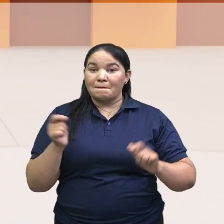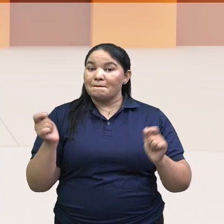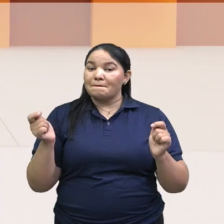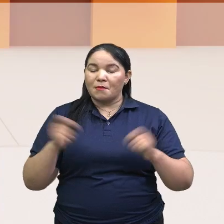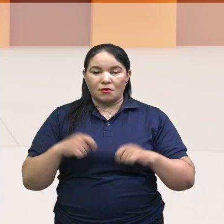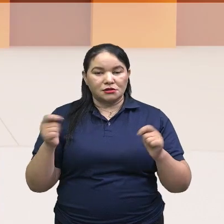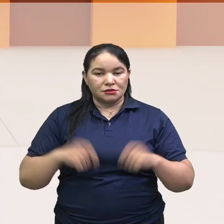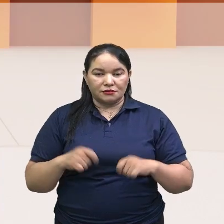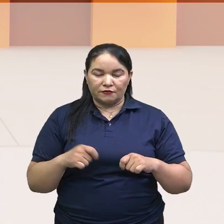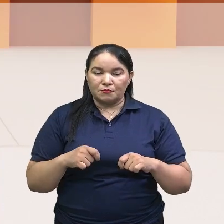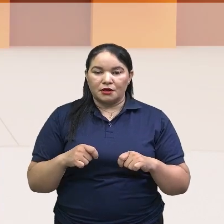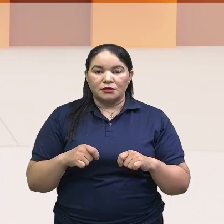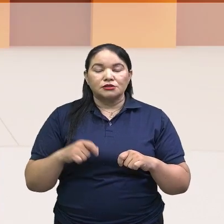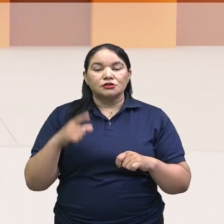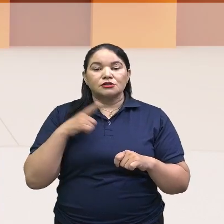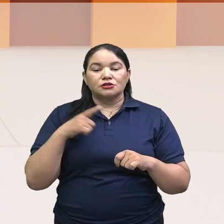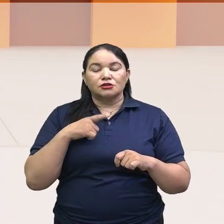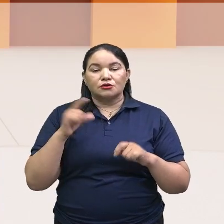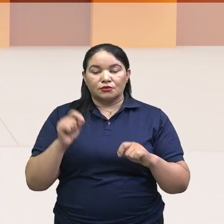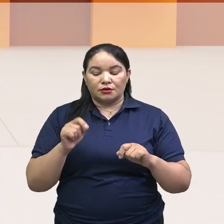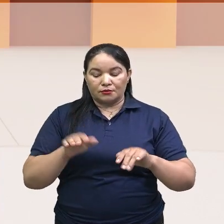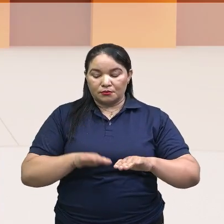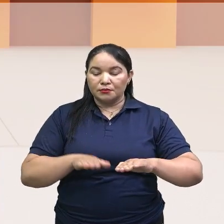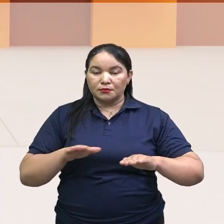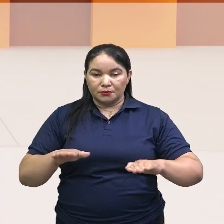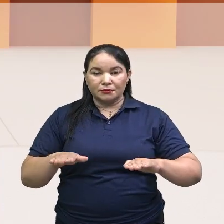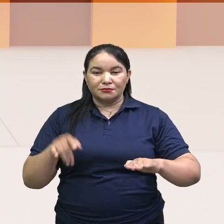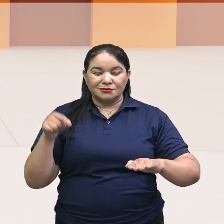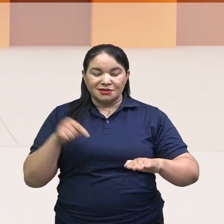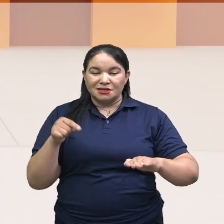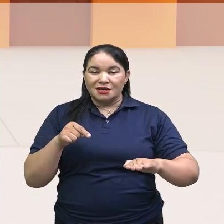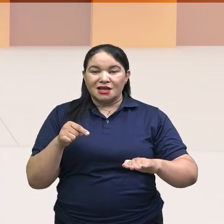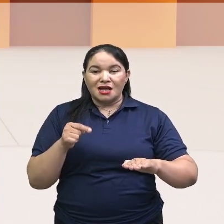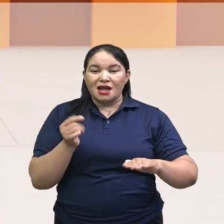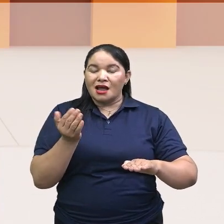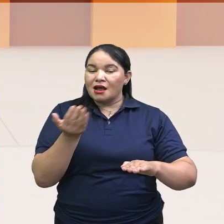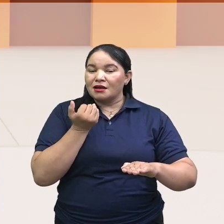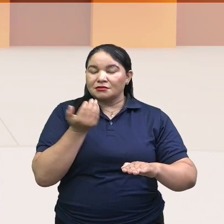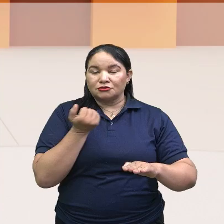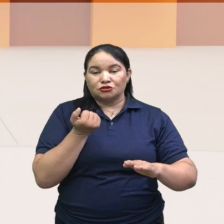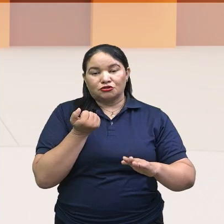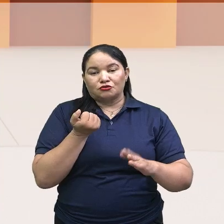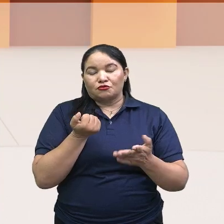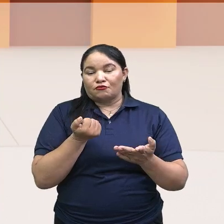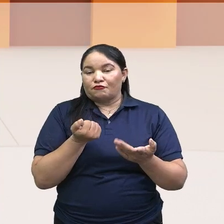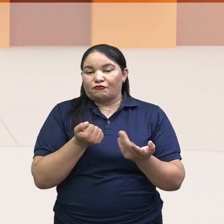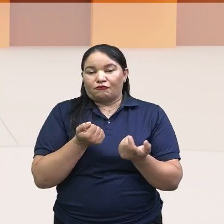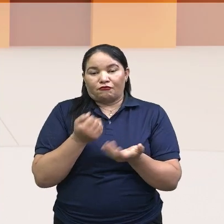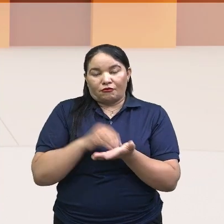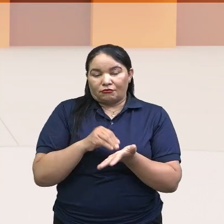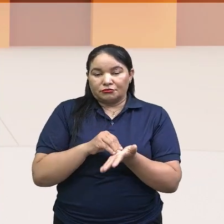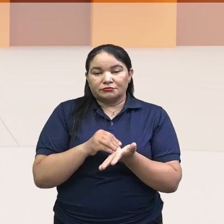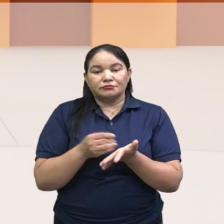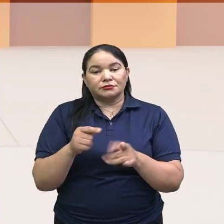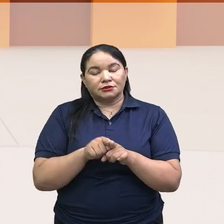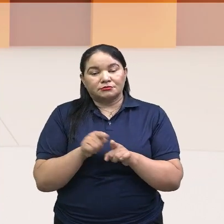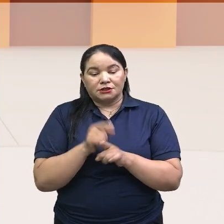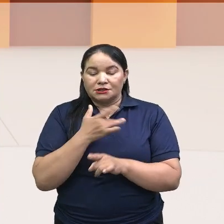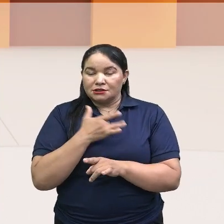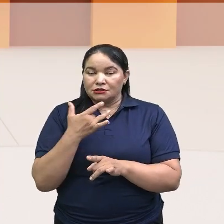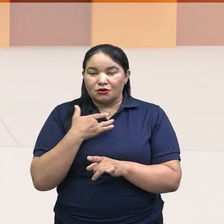possivelmente terão crianças em situação de insegurança alimentar, não é isso? Que terão a